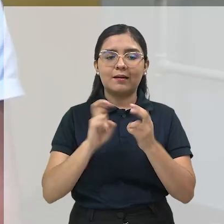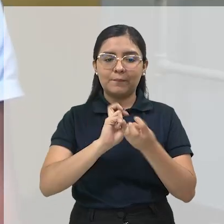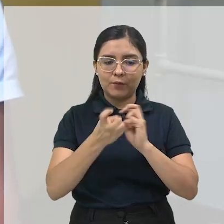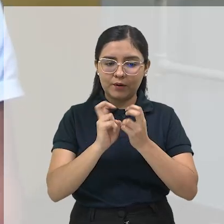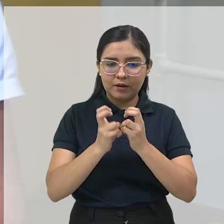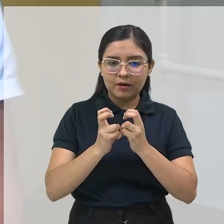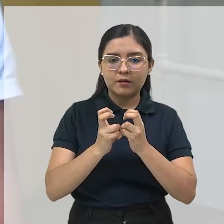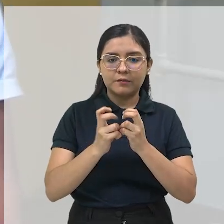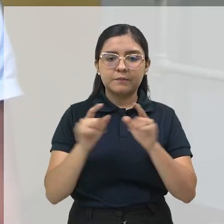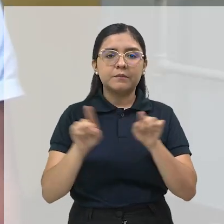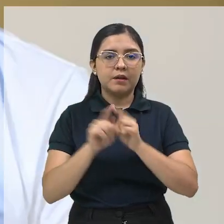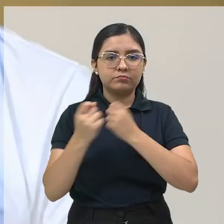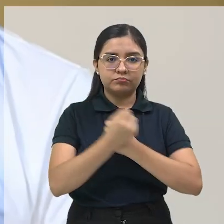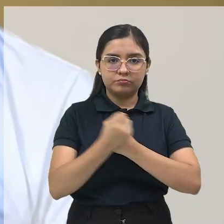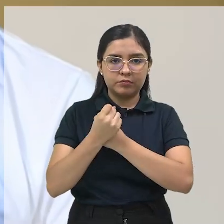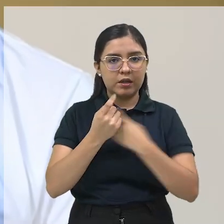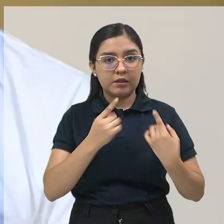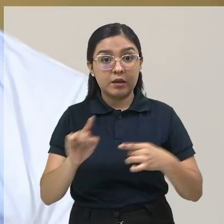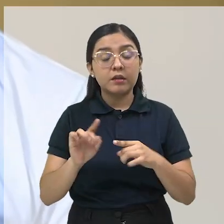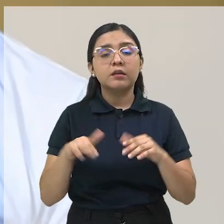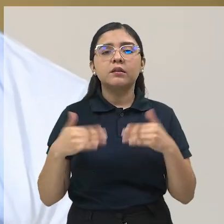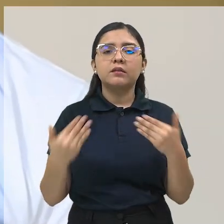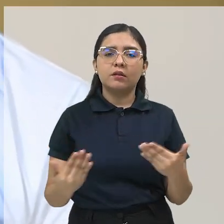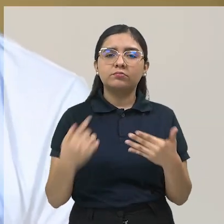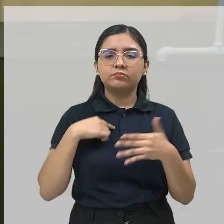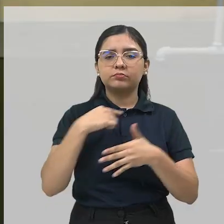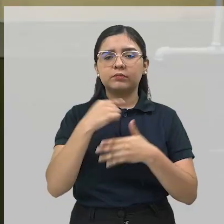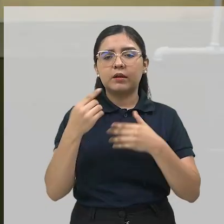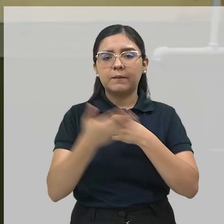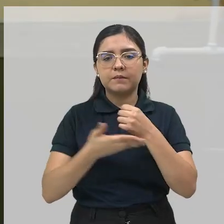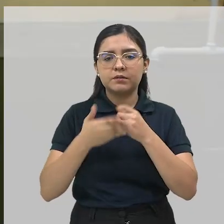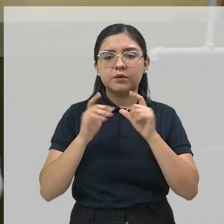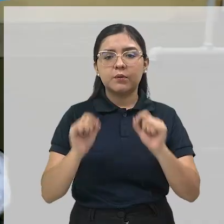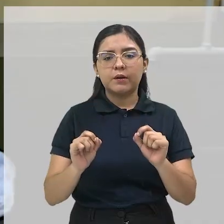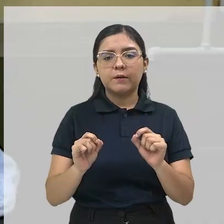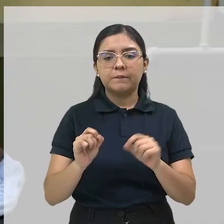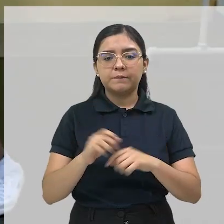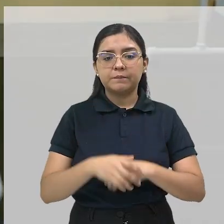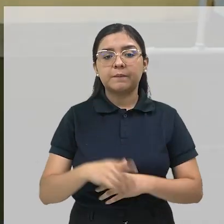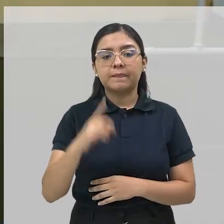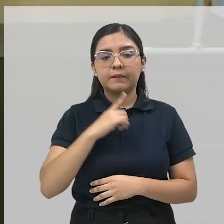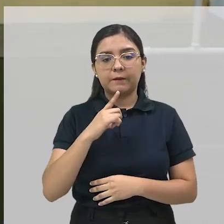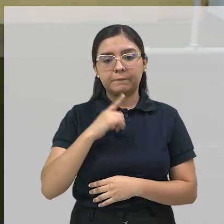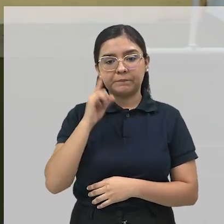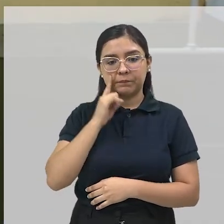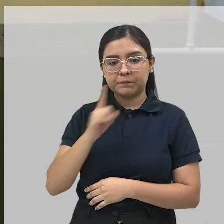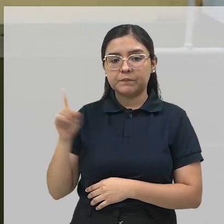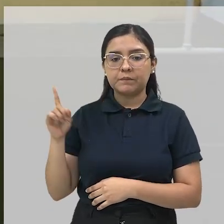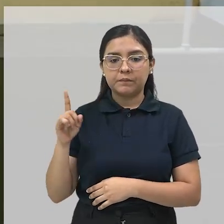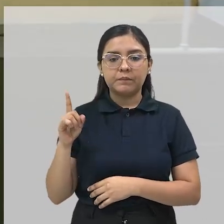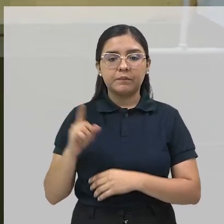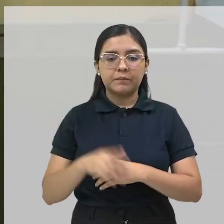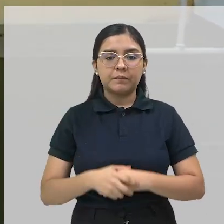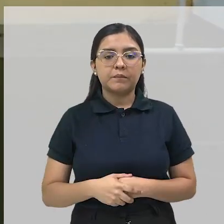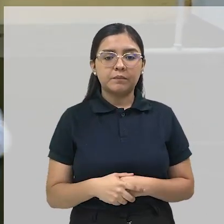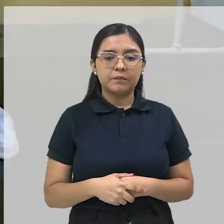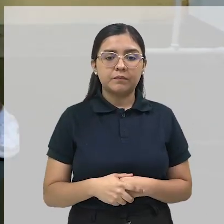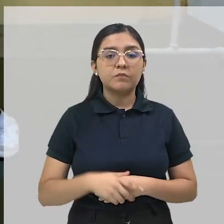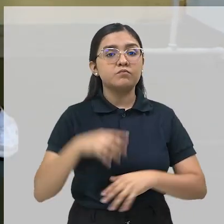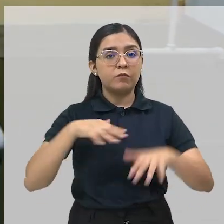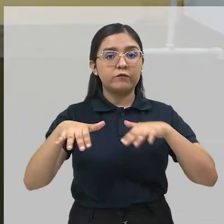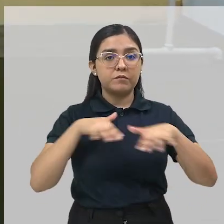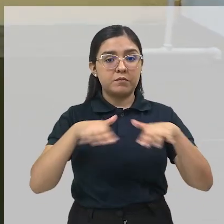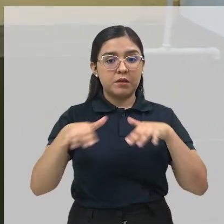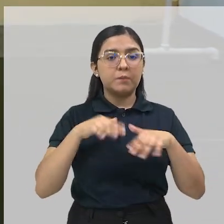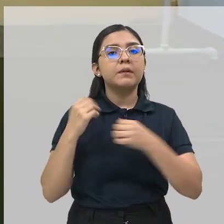movimentos de ataque e defesa. Dentre eles, baseado para o frevo, nós temos a tesoura de rua, ela é um passinho de